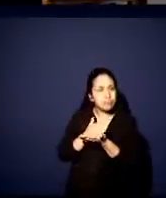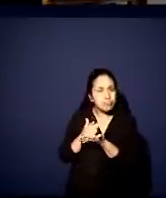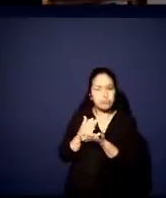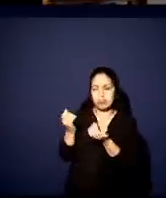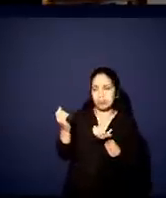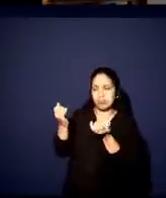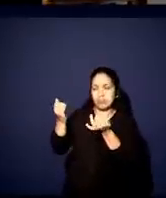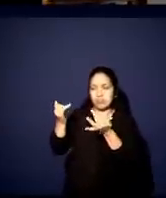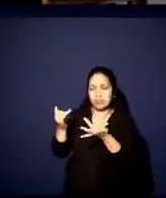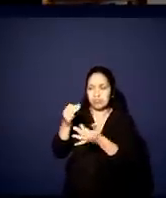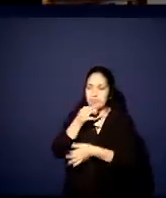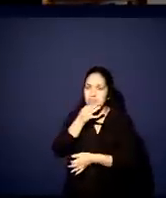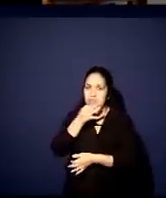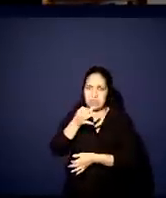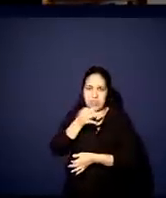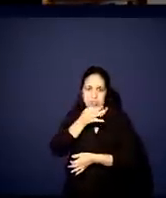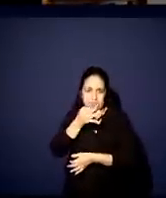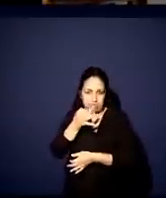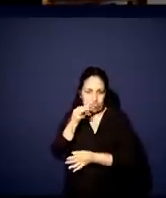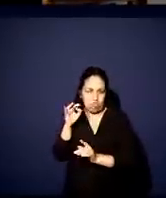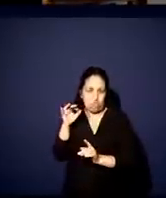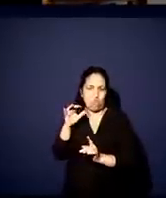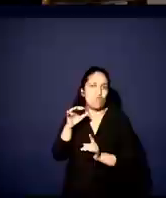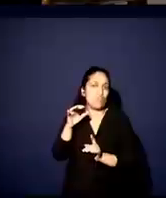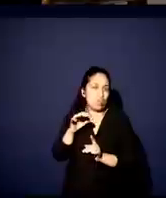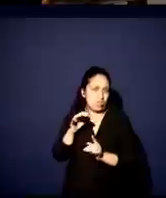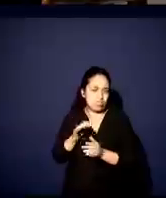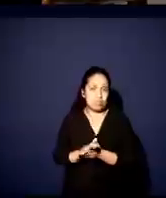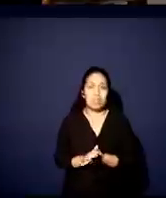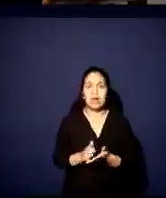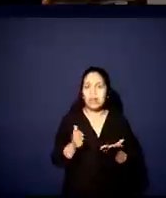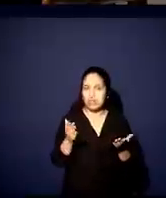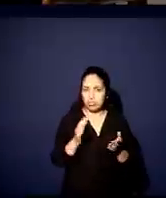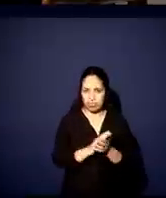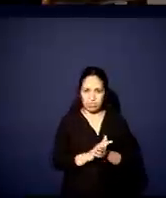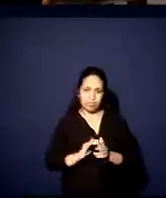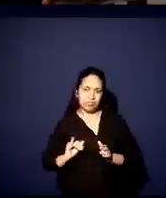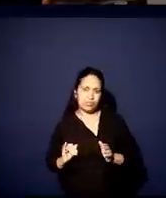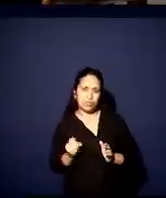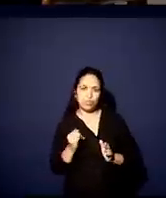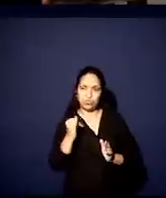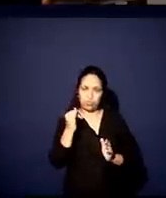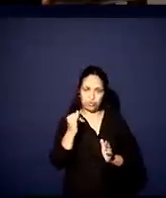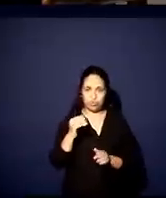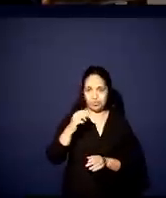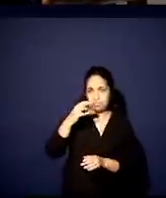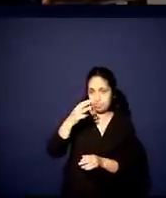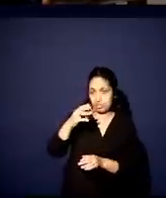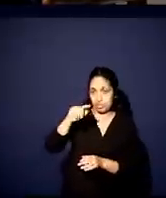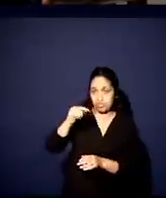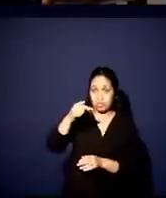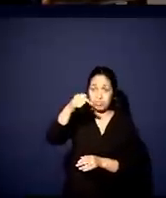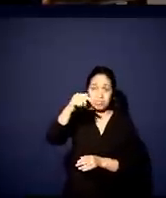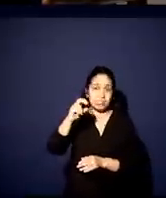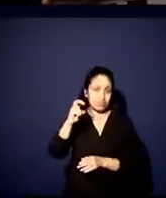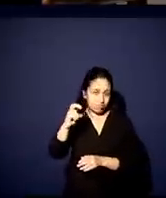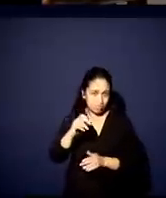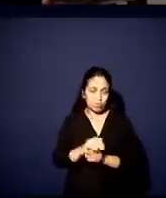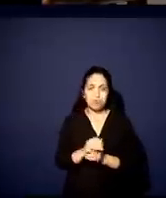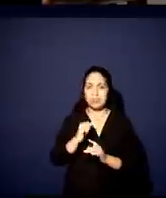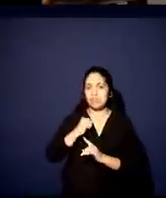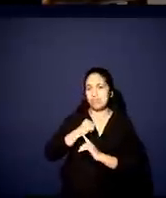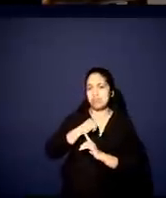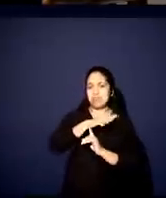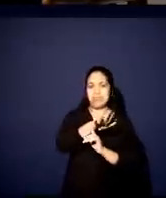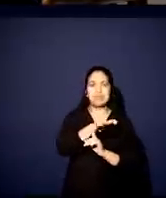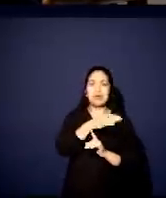sobre a sua opinião no inflation targeting. Aqui nós estamos com o juro no pico de 13,75. Acho que o Banco Central brasileiro foi um